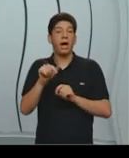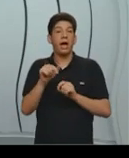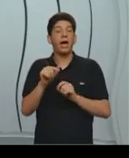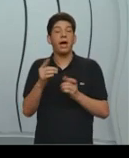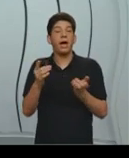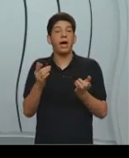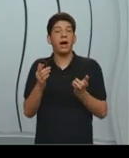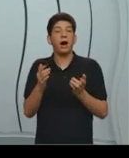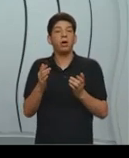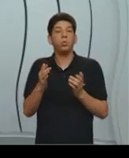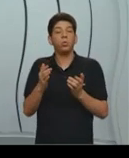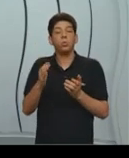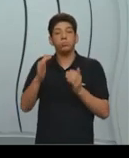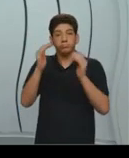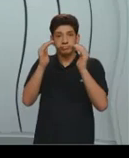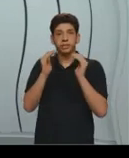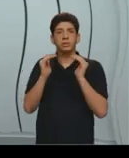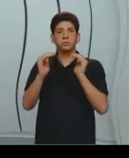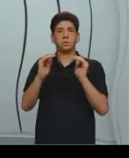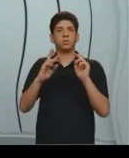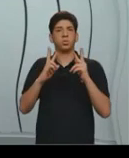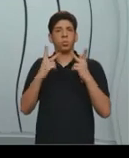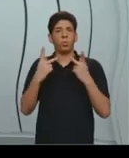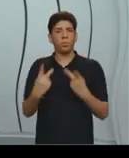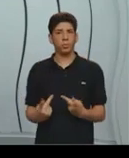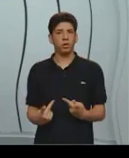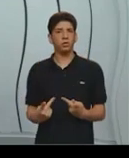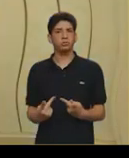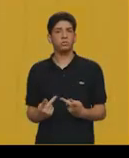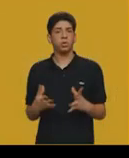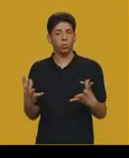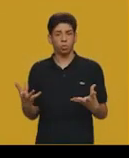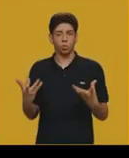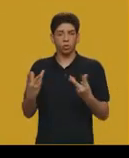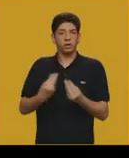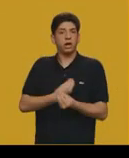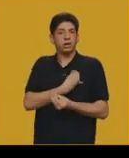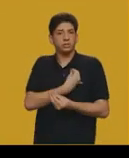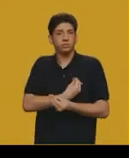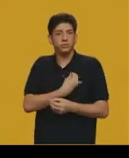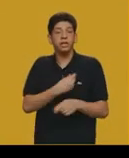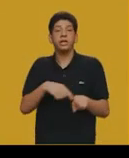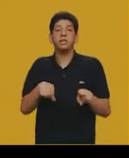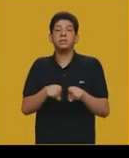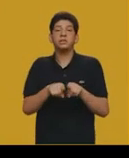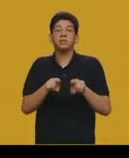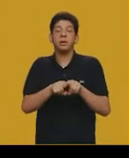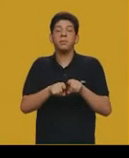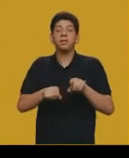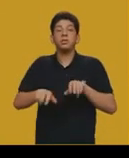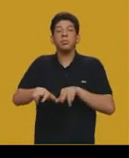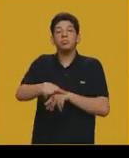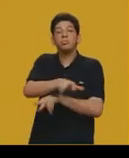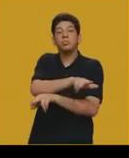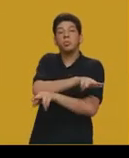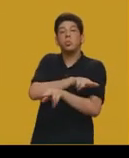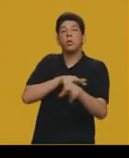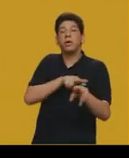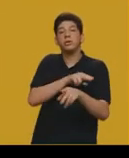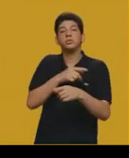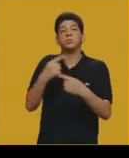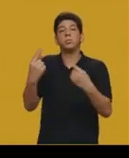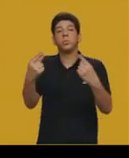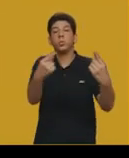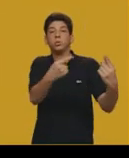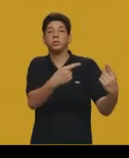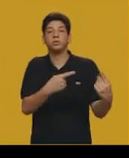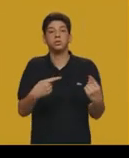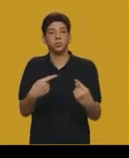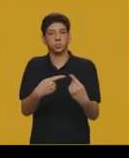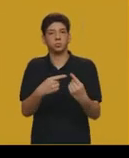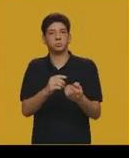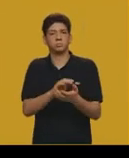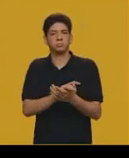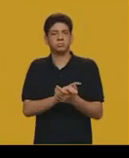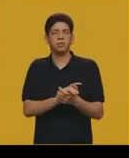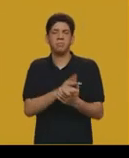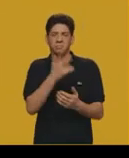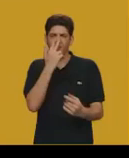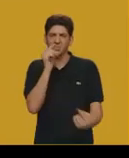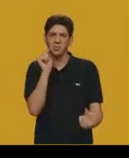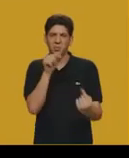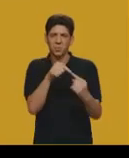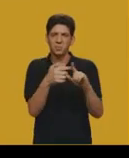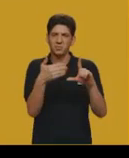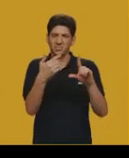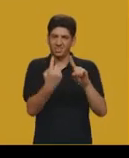humana, nos valores sociais do livre iniciativa, no pluralismo político, que eu acho que tem a ver com a outra aula, né? Que essa é